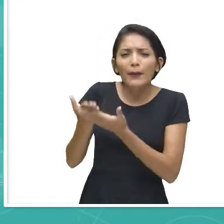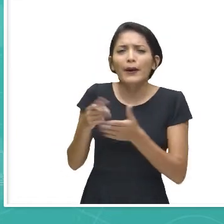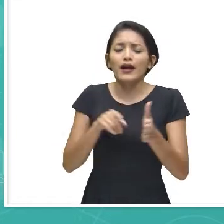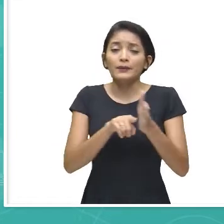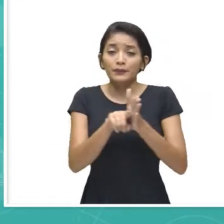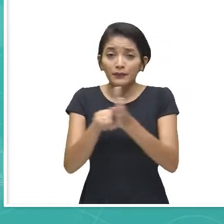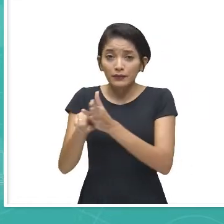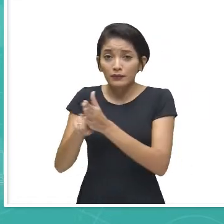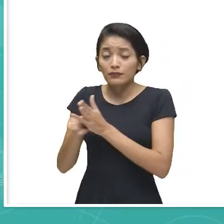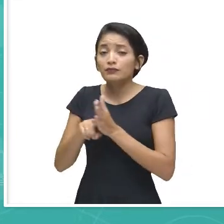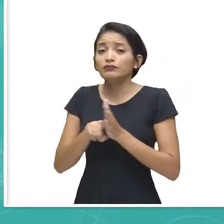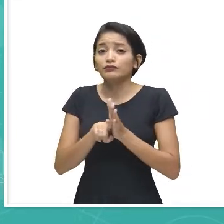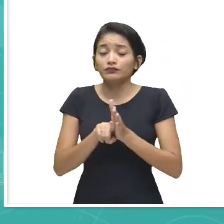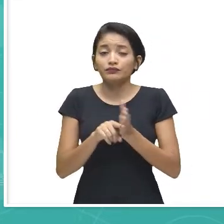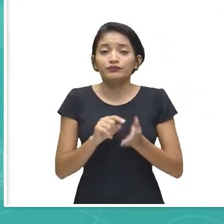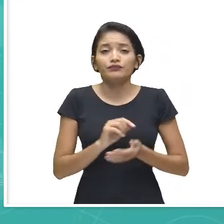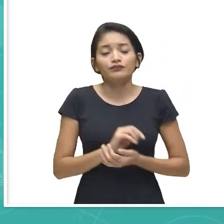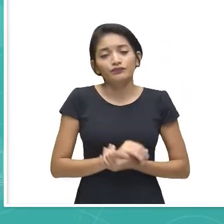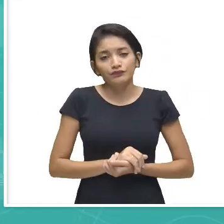né, e foram